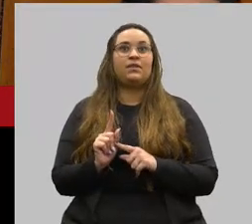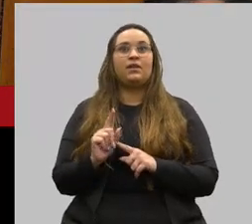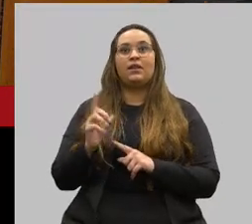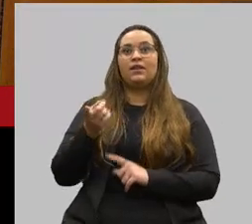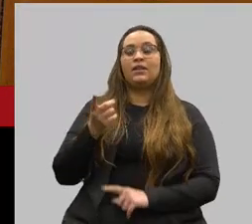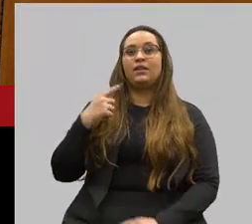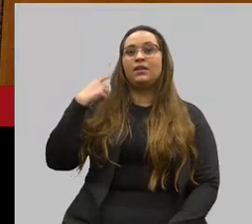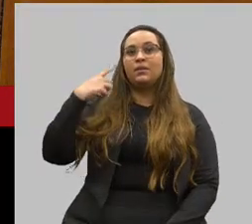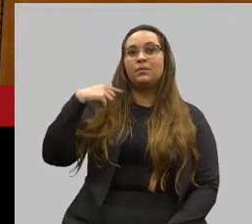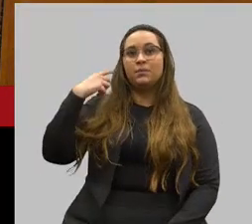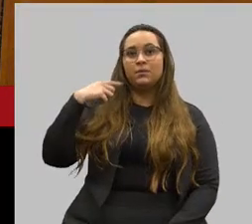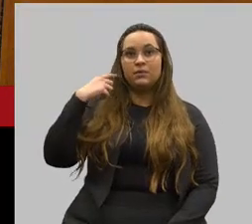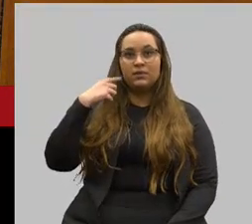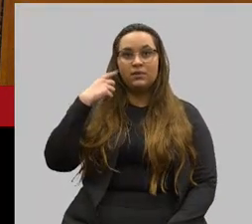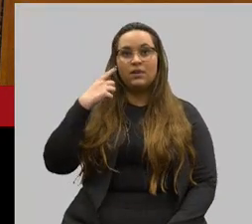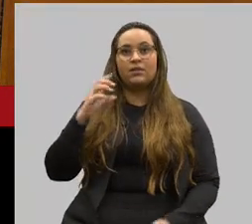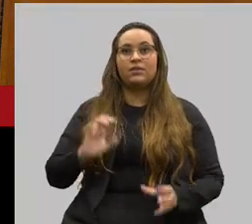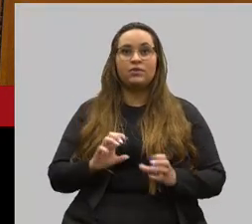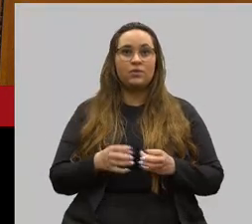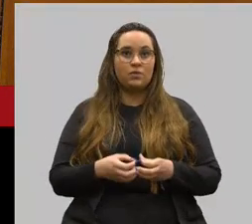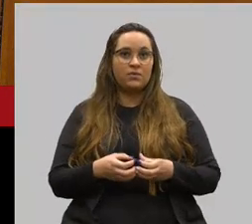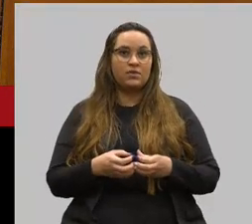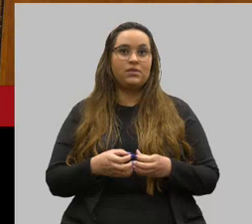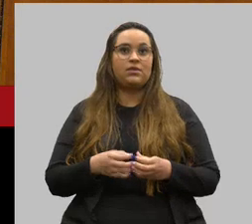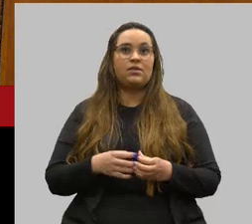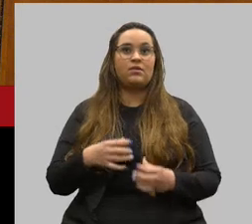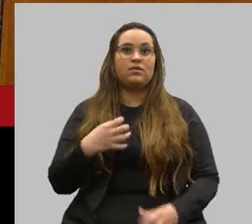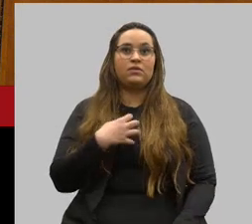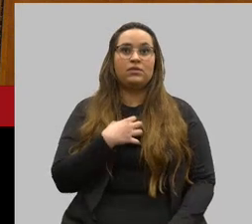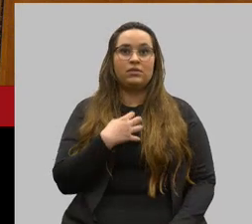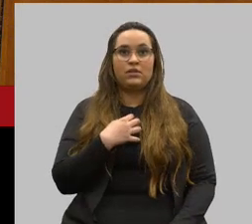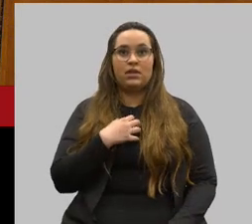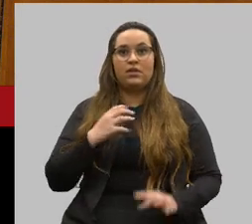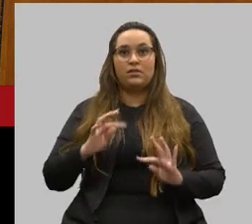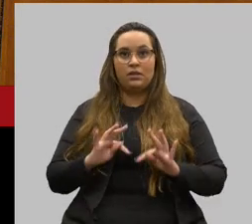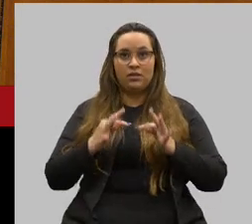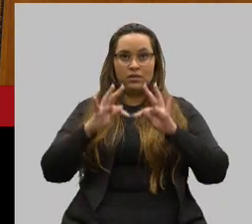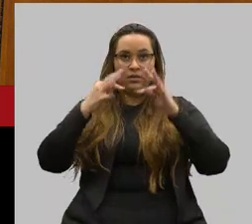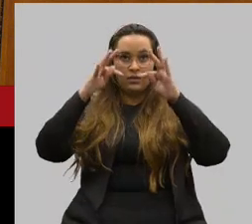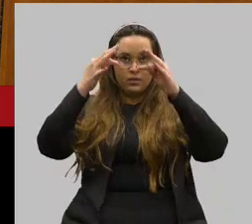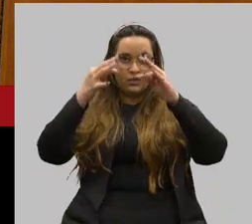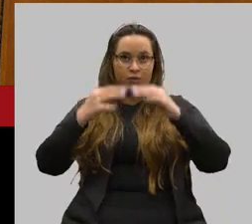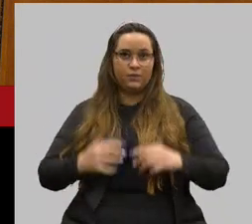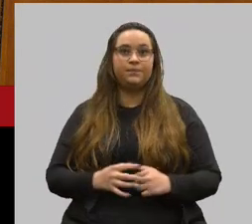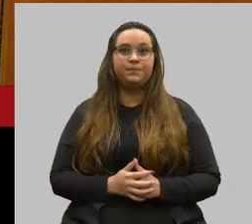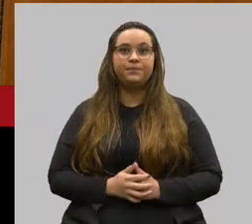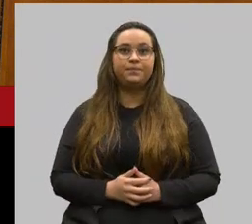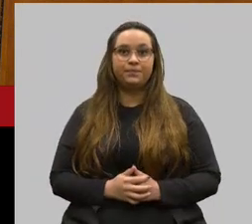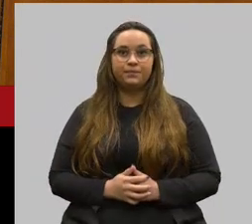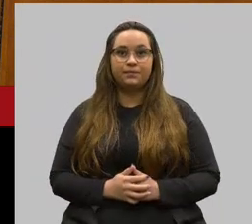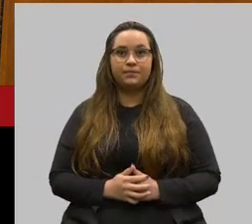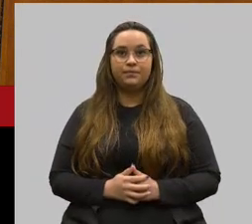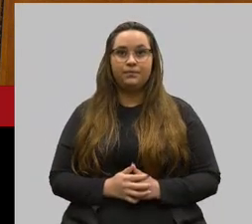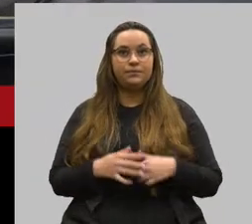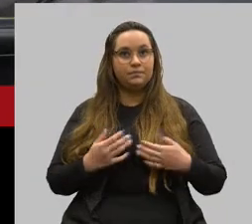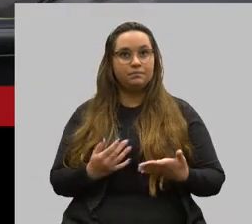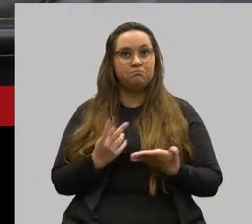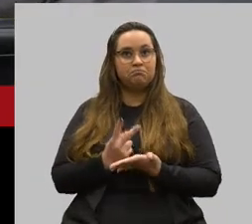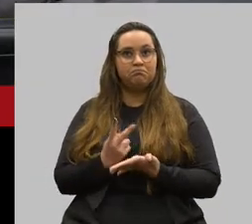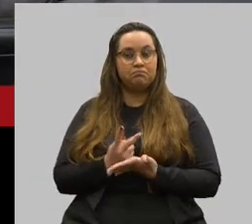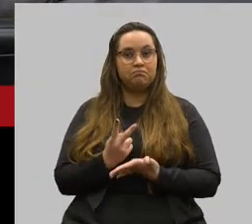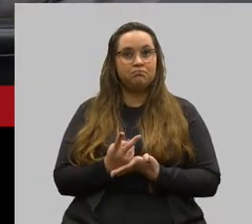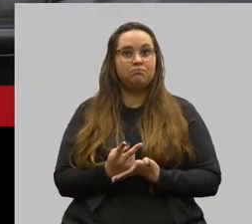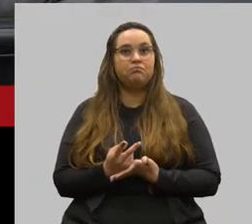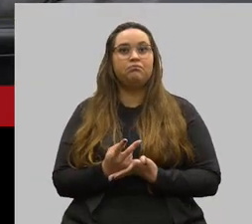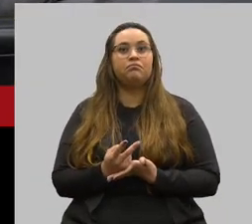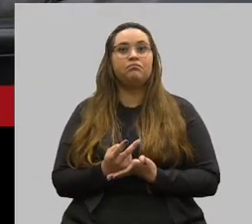Beatriz Cerqueira presidente da Comissão de Educação Ciência e Tecnologia e dando sequência aqui aos nossos trabalhos a